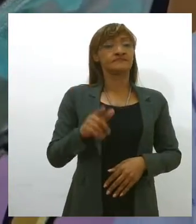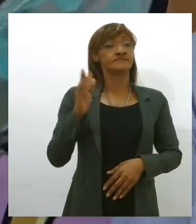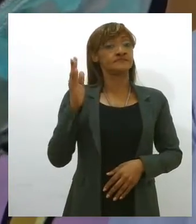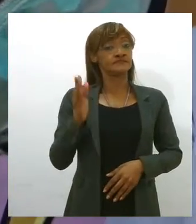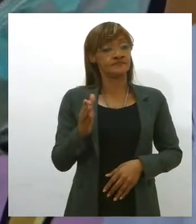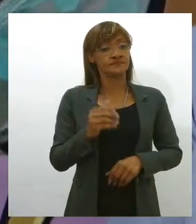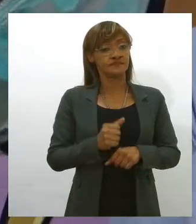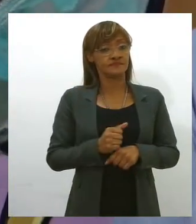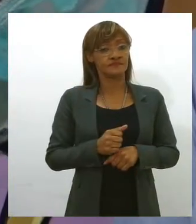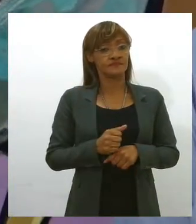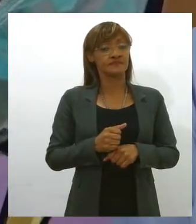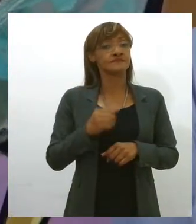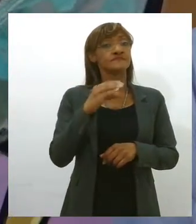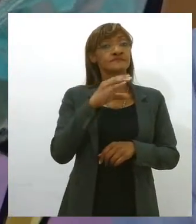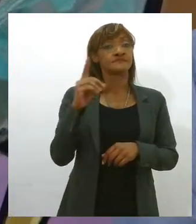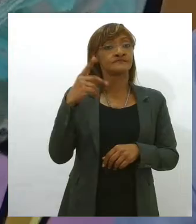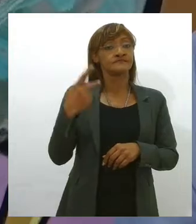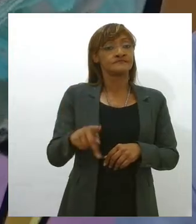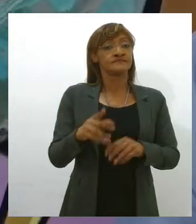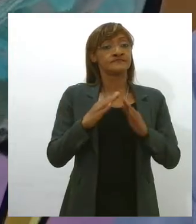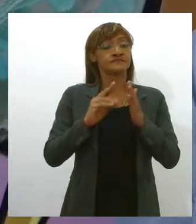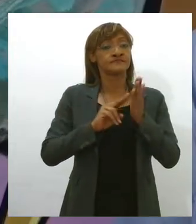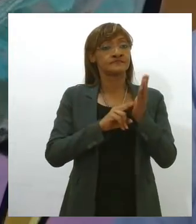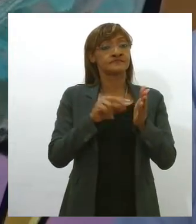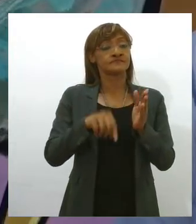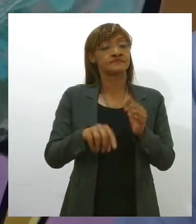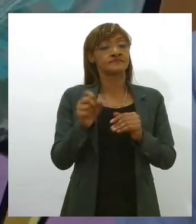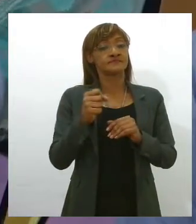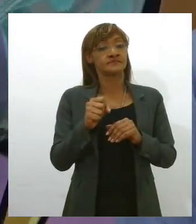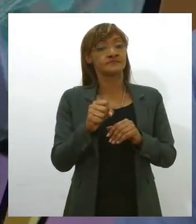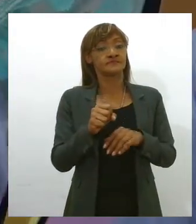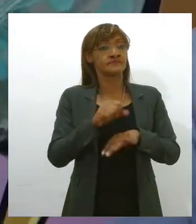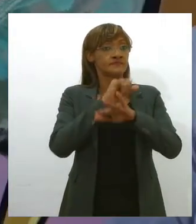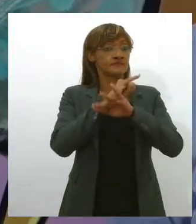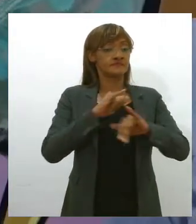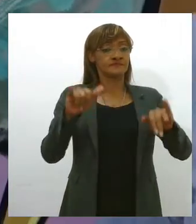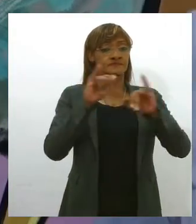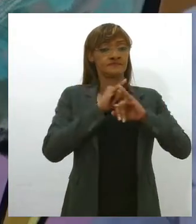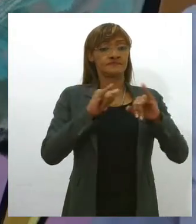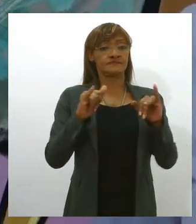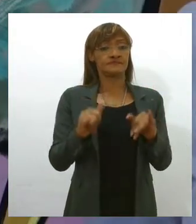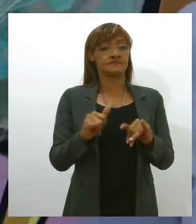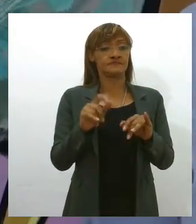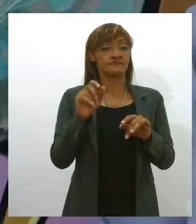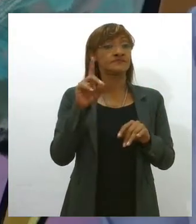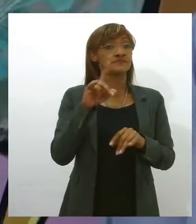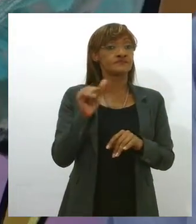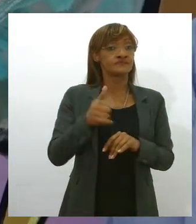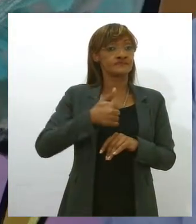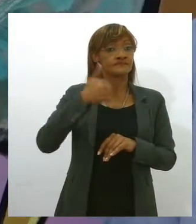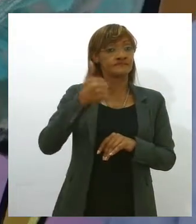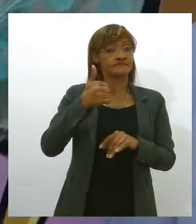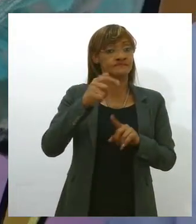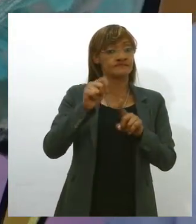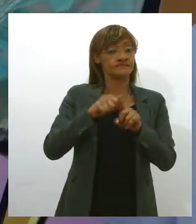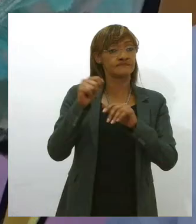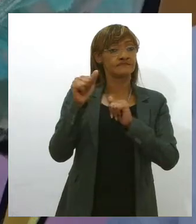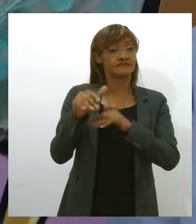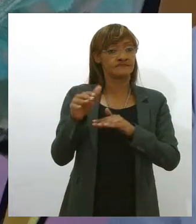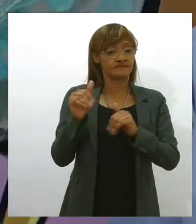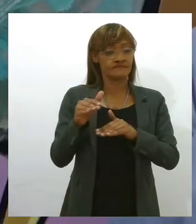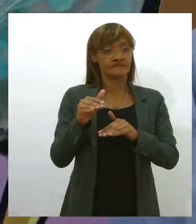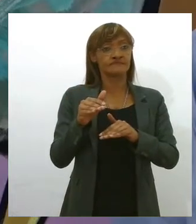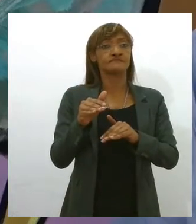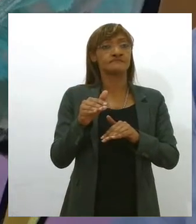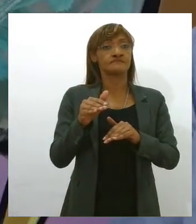superintendente dos Correios aqui no estado de Sergipe informando que a partir do dia primeiro as coisas vão mudar na